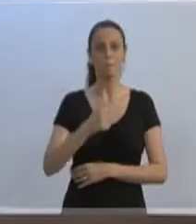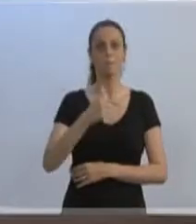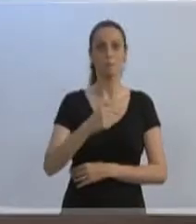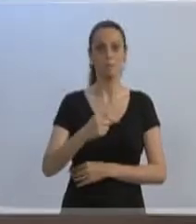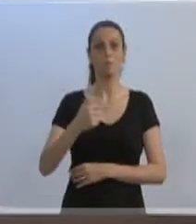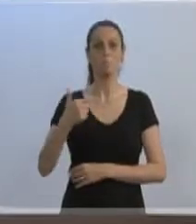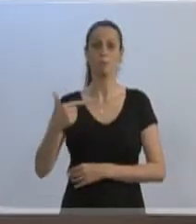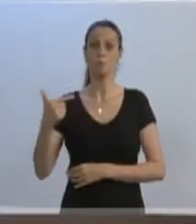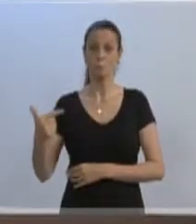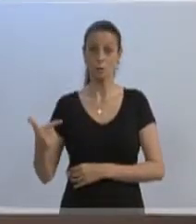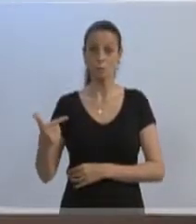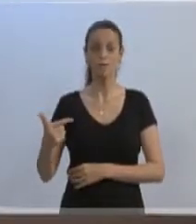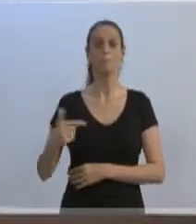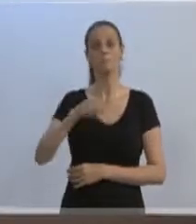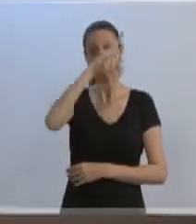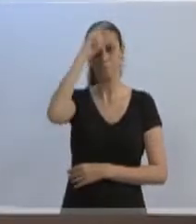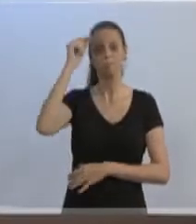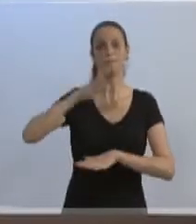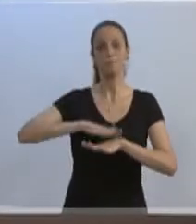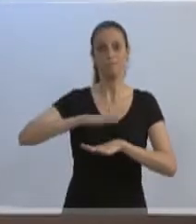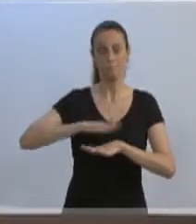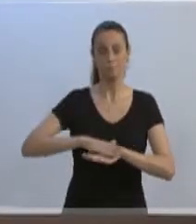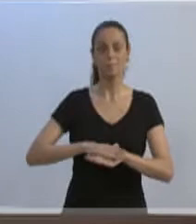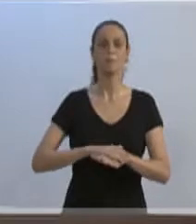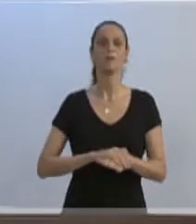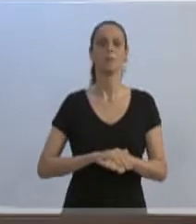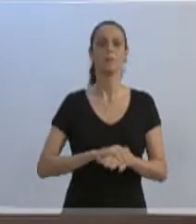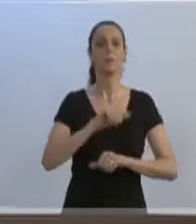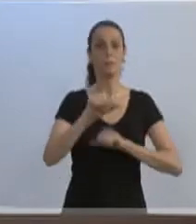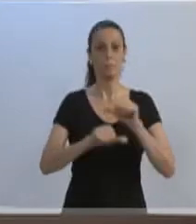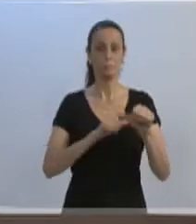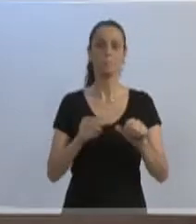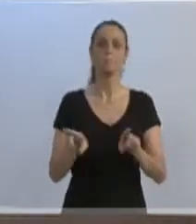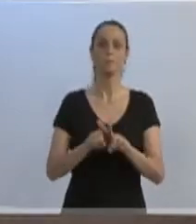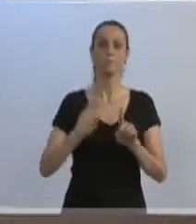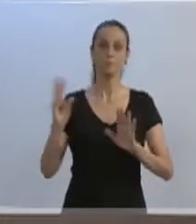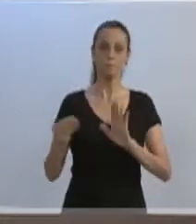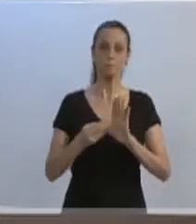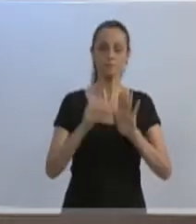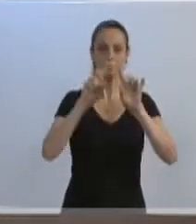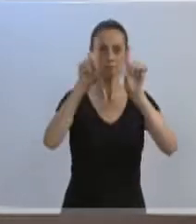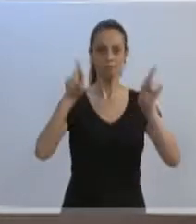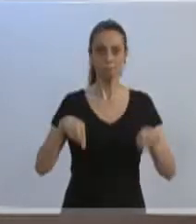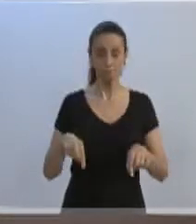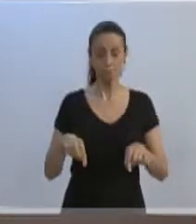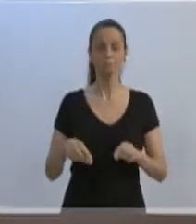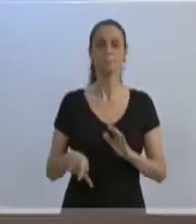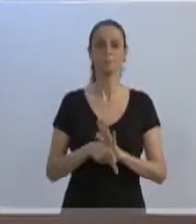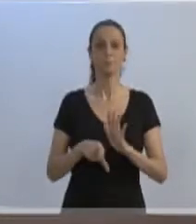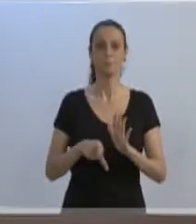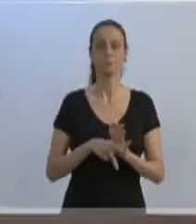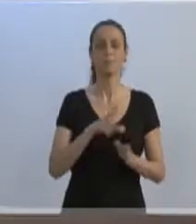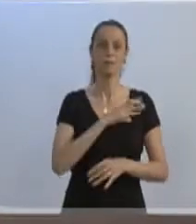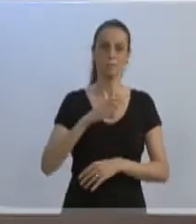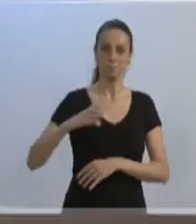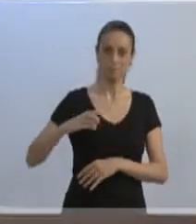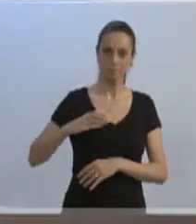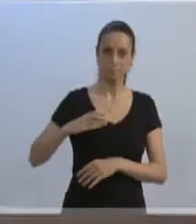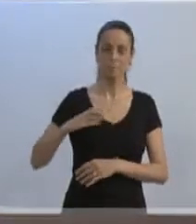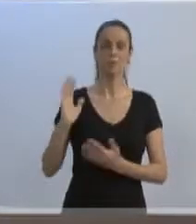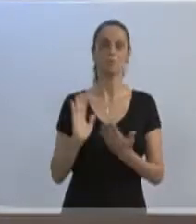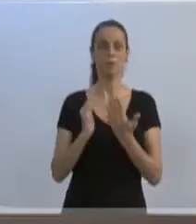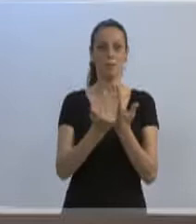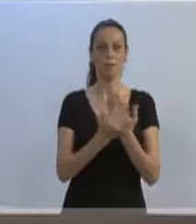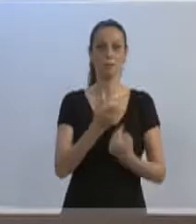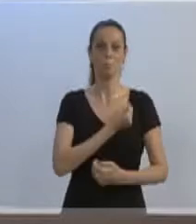1722 de autoria do executivo que altera e acrescenta quadros de funções gratificadas de confiança do nexo